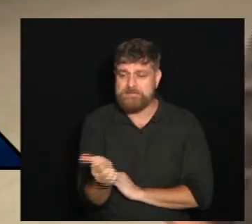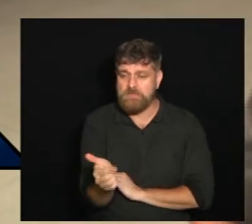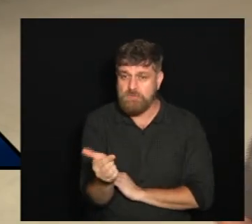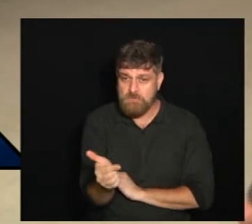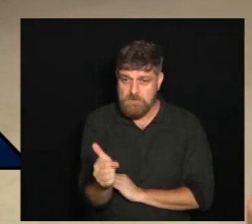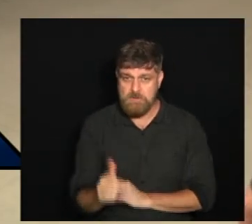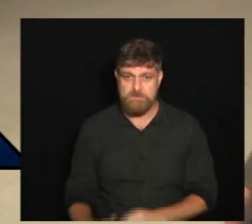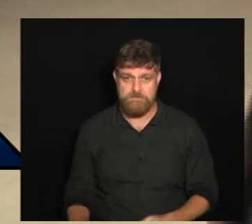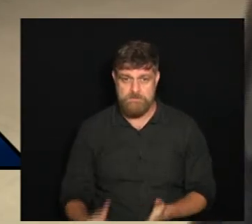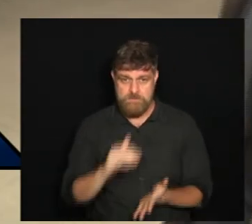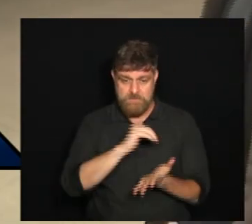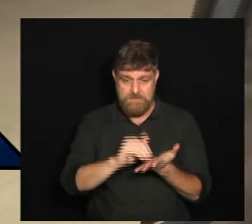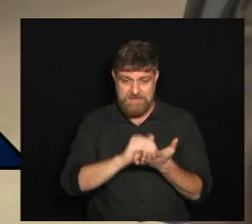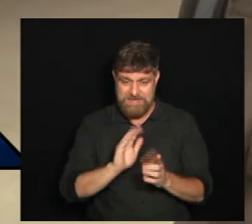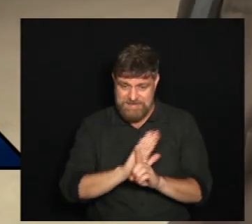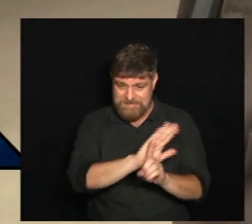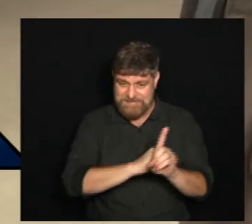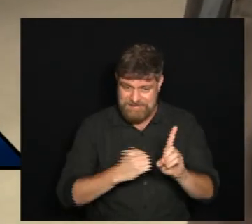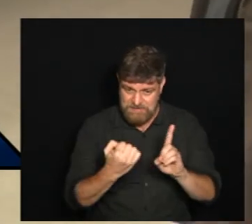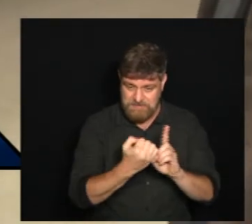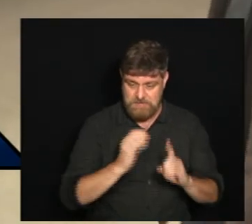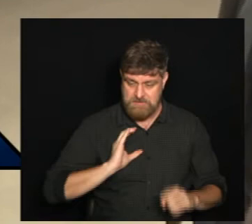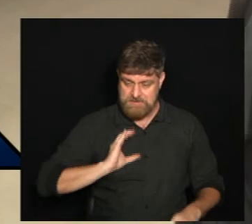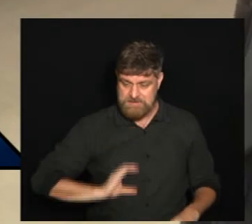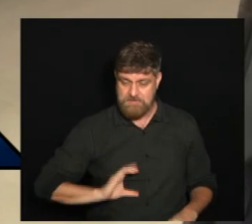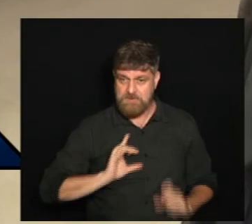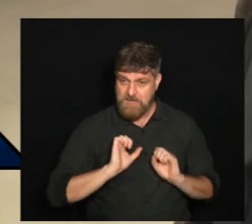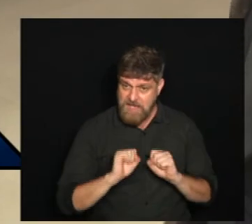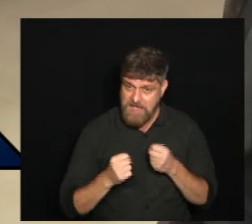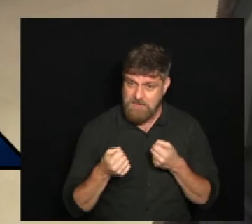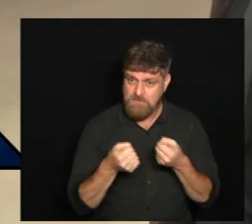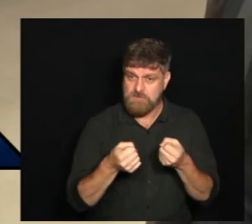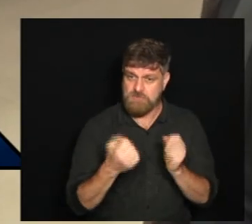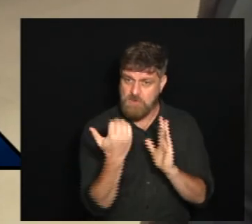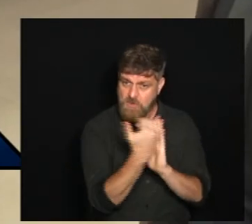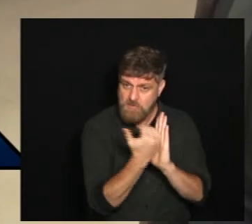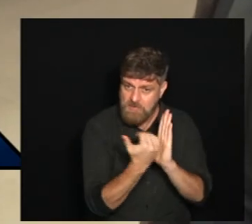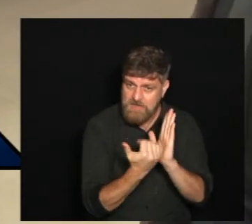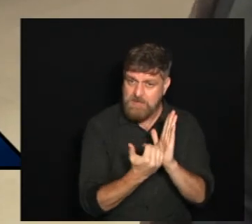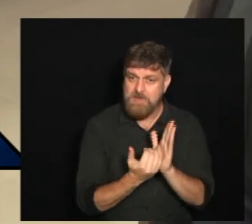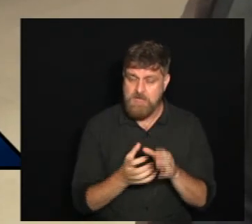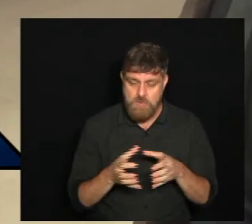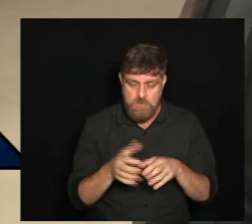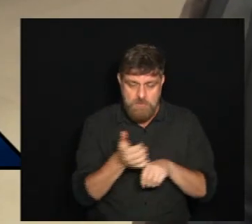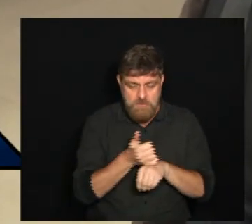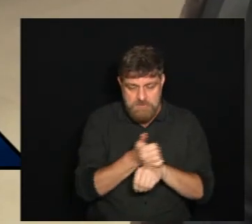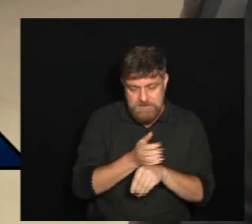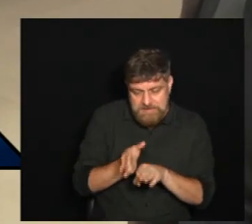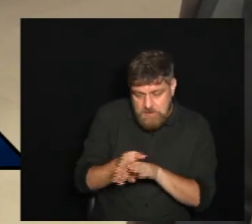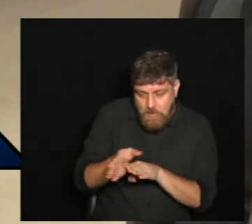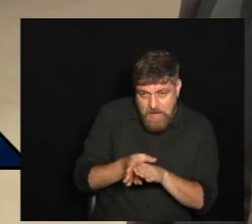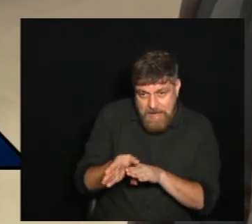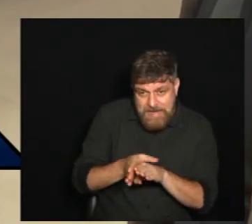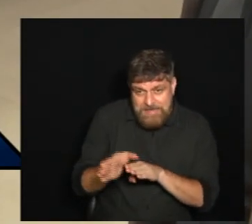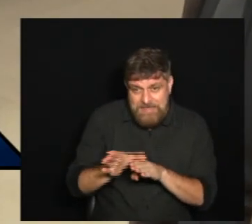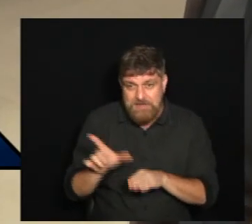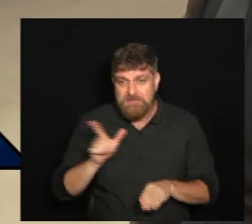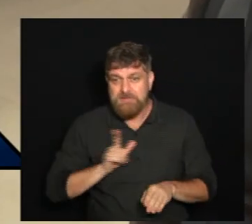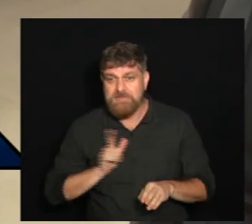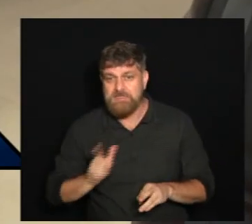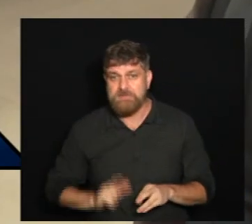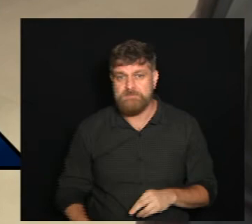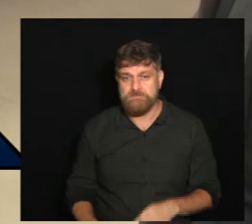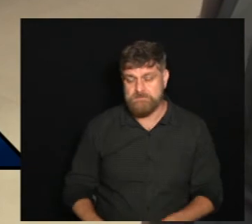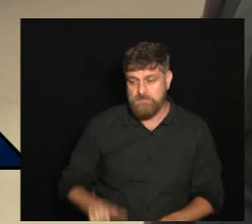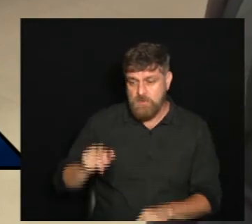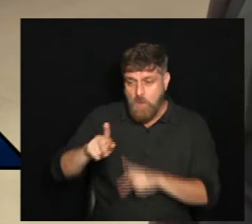A Secretaria de Assistência e Cidadania, além de ter reforçado o programa e orientado a equipe para dar uma supervisão adequada